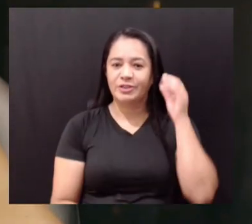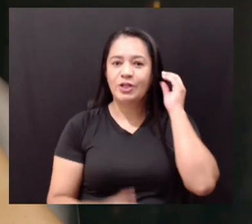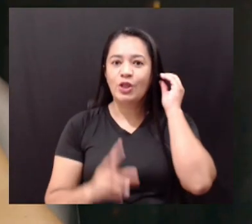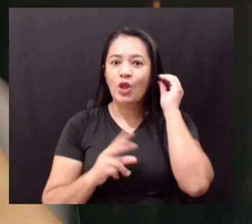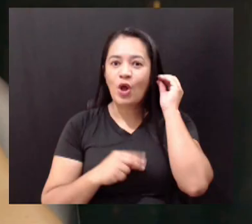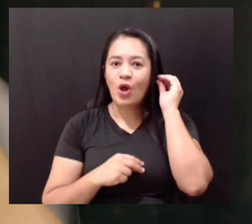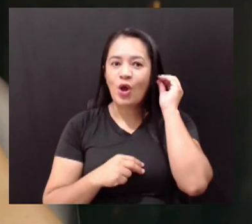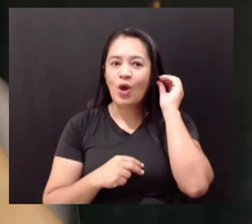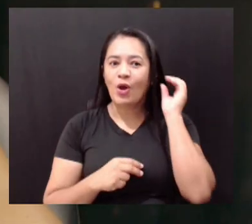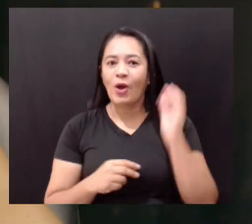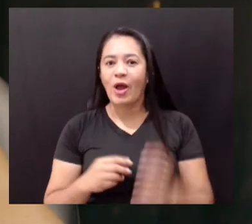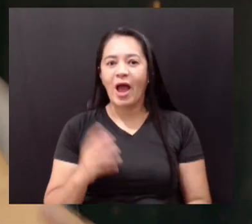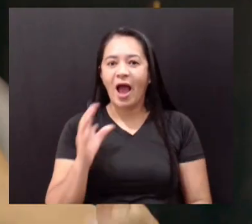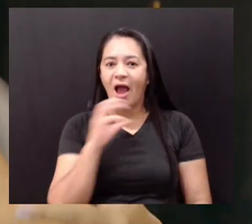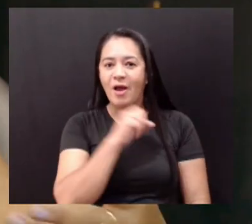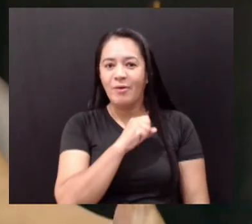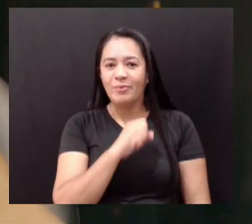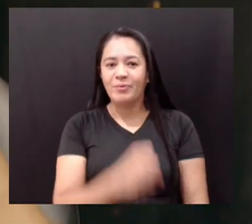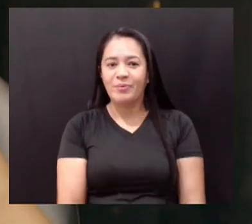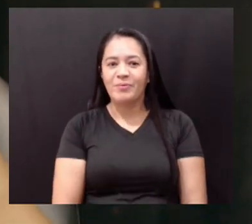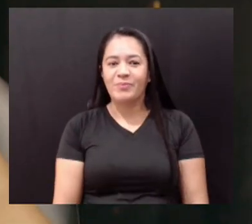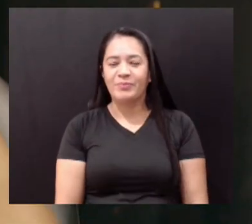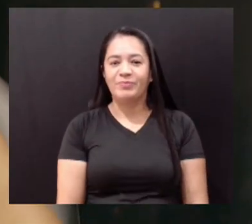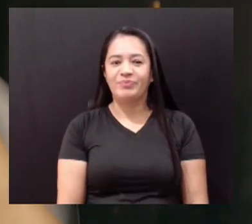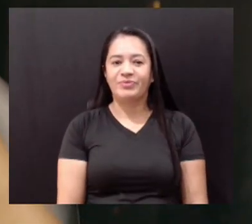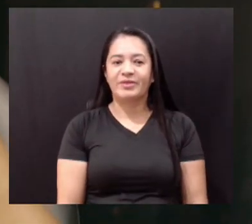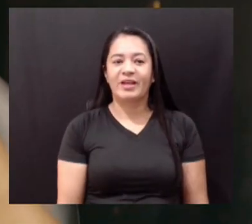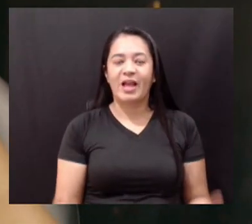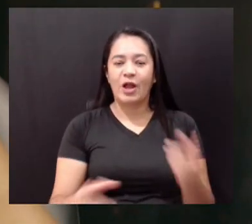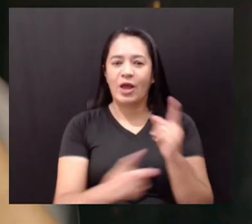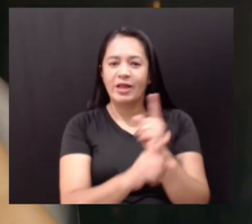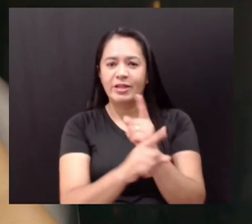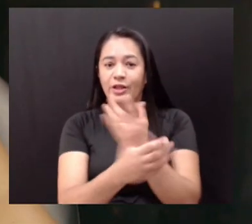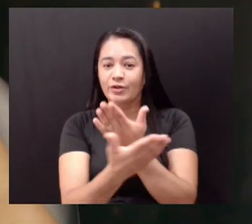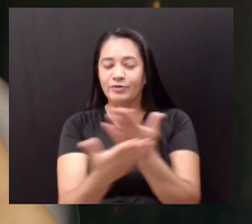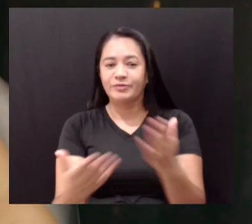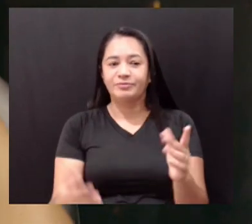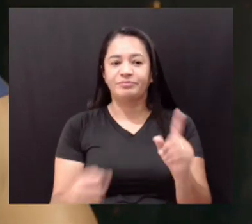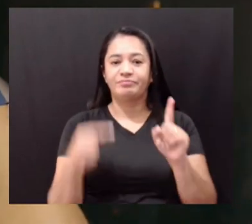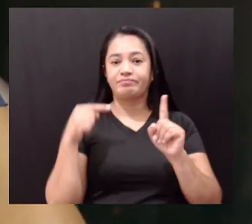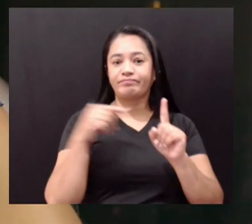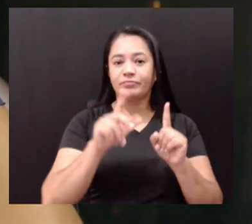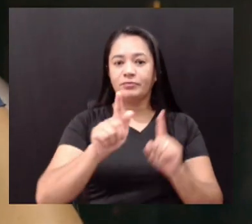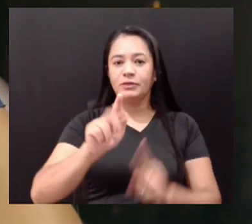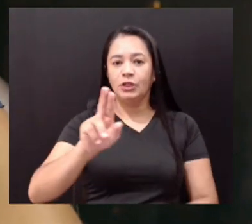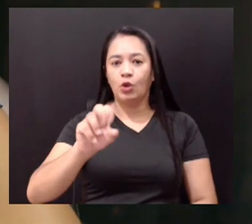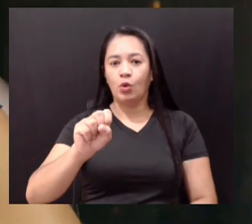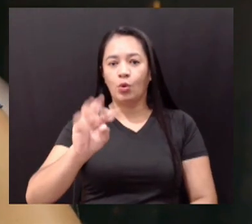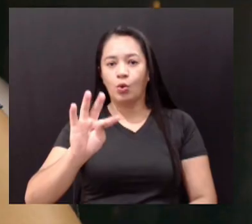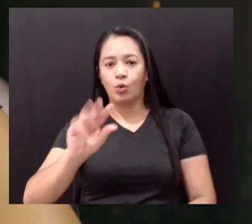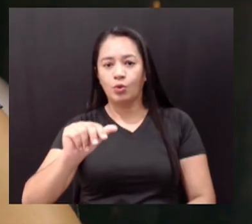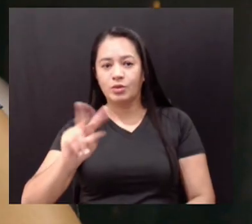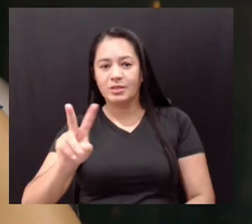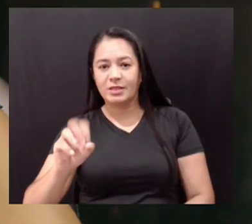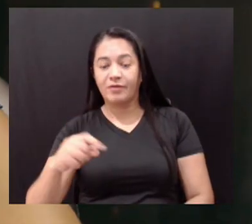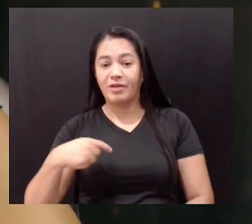olha só, o tempo está passando rápido demais, então a gente já vai atendendo você que está do outro lado. Vamos lá. Trabalho em um